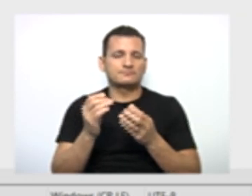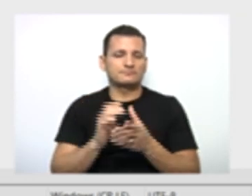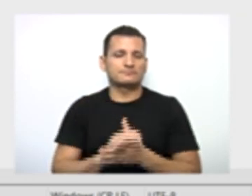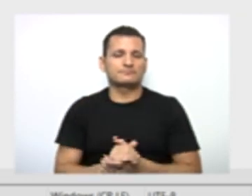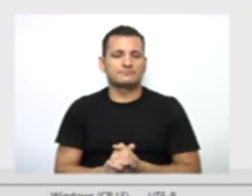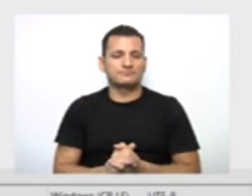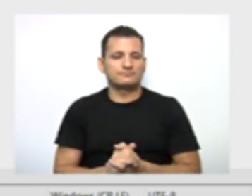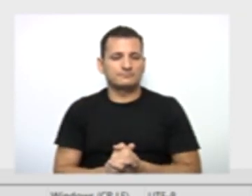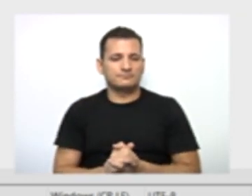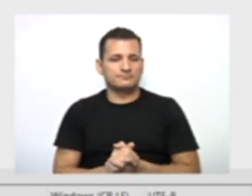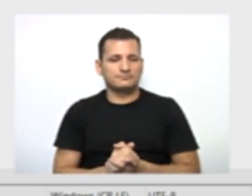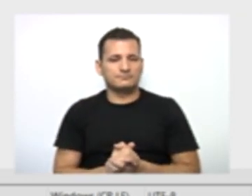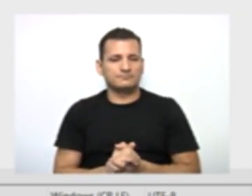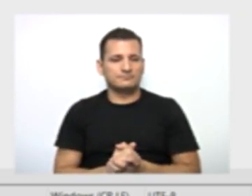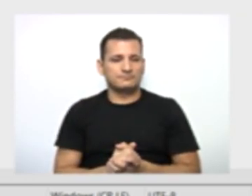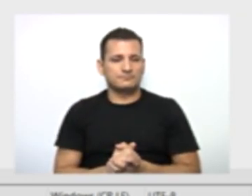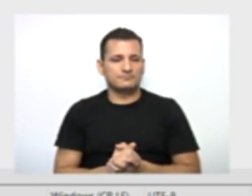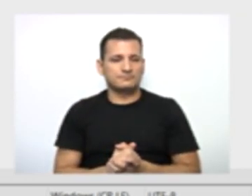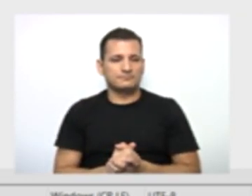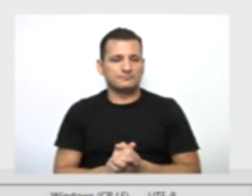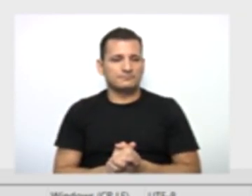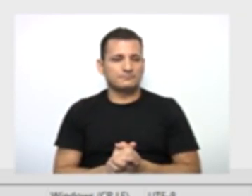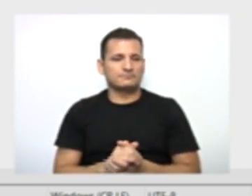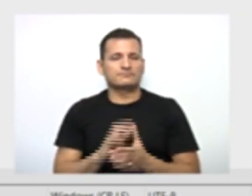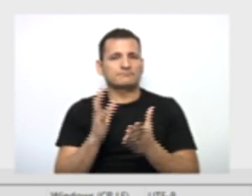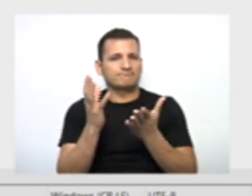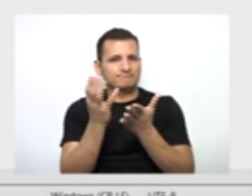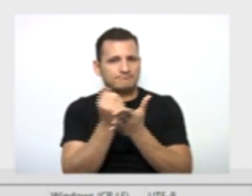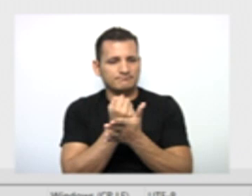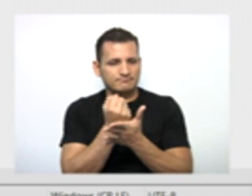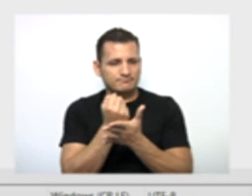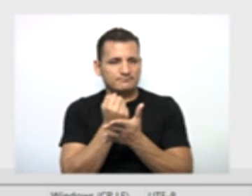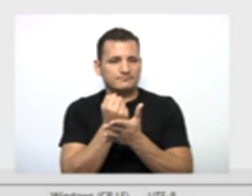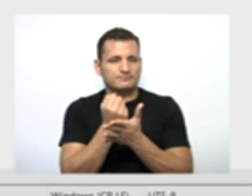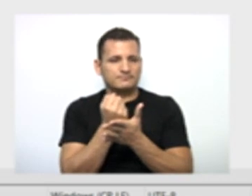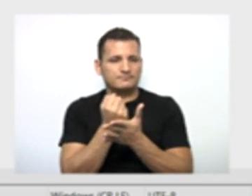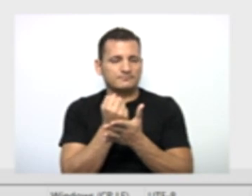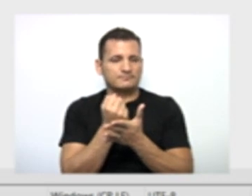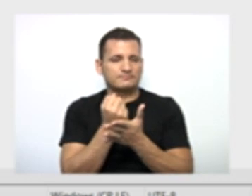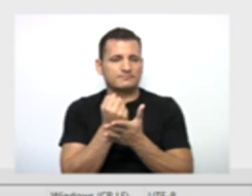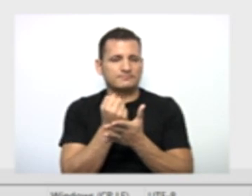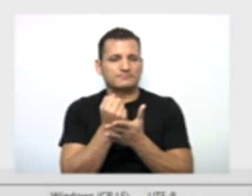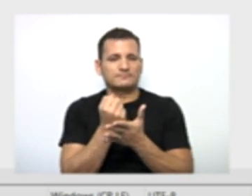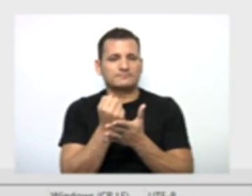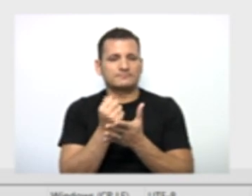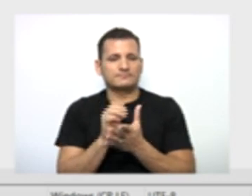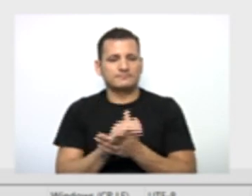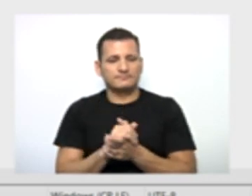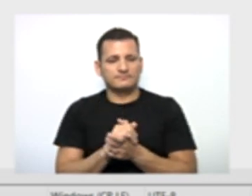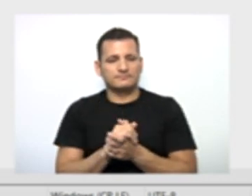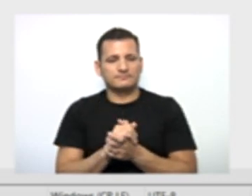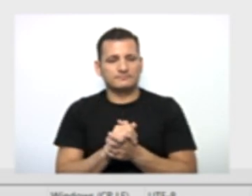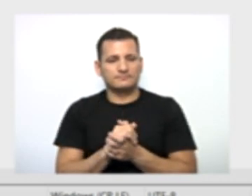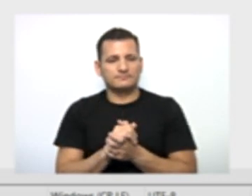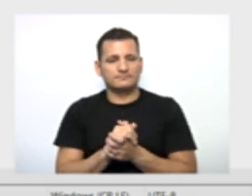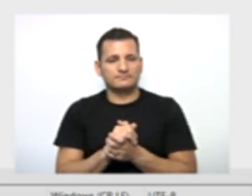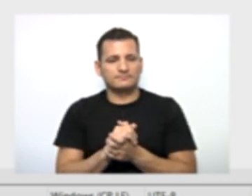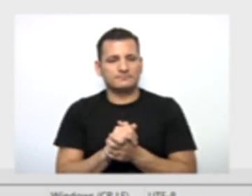formatado, bonitinho. Então vou salvar aqui no meu disquete, salvar. Venho aqui no